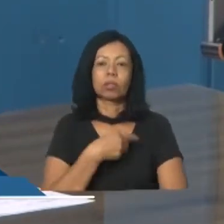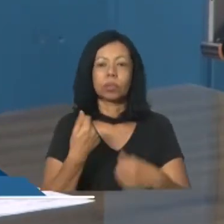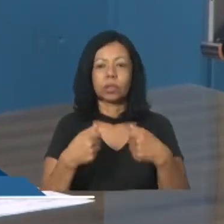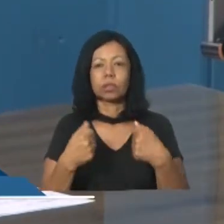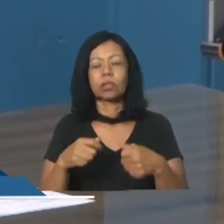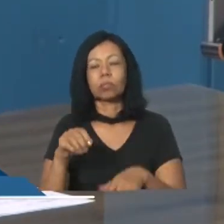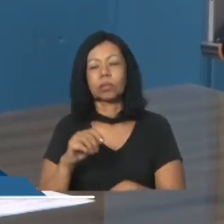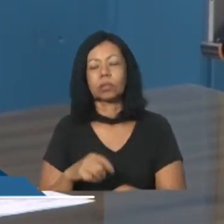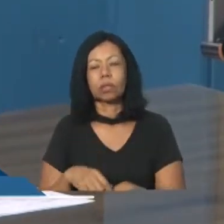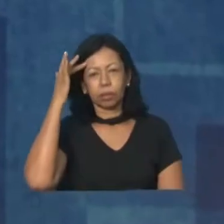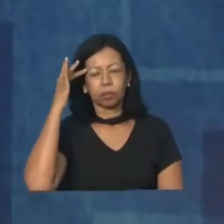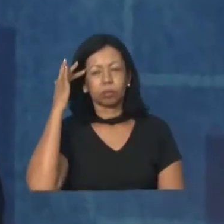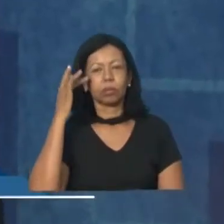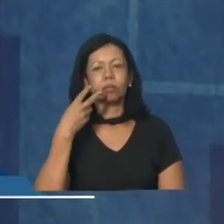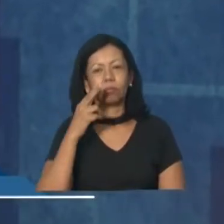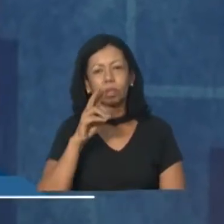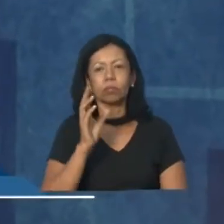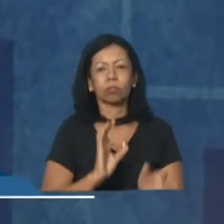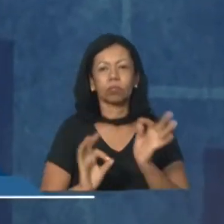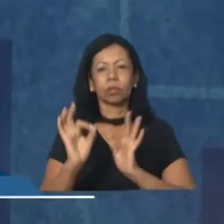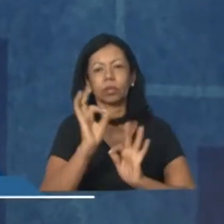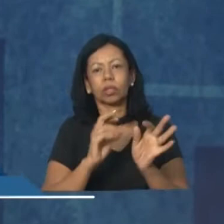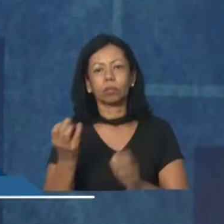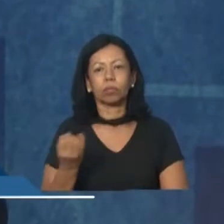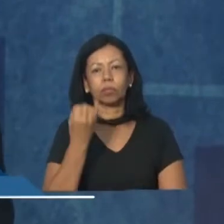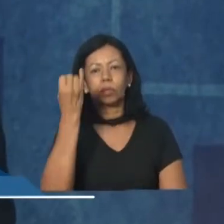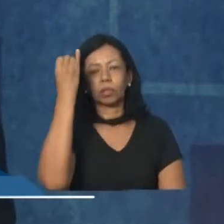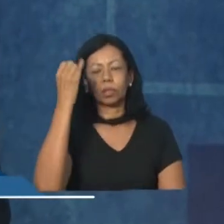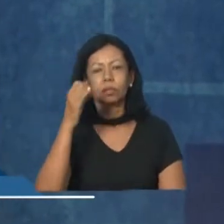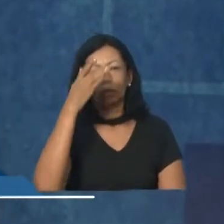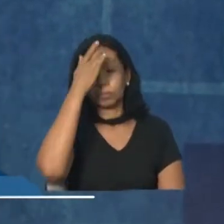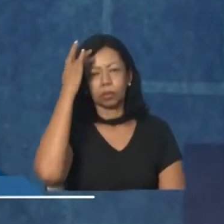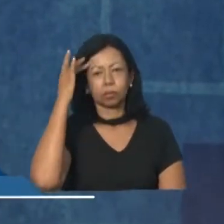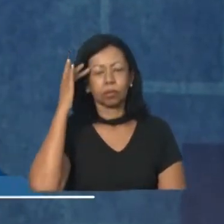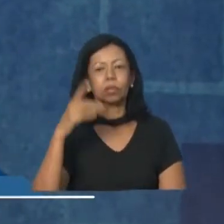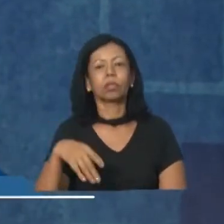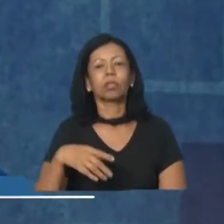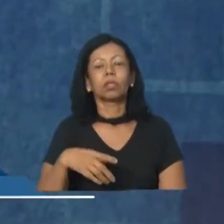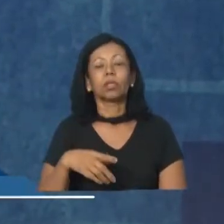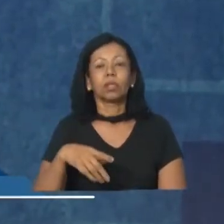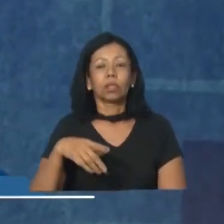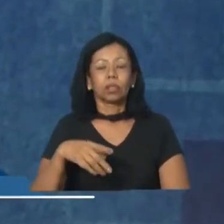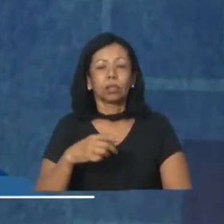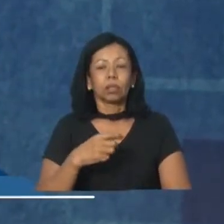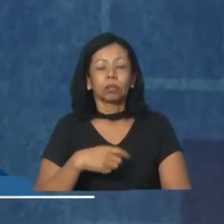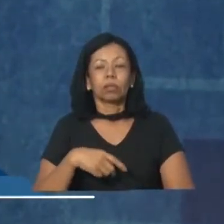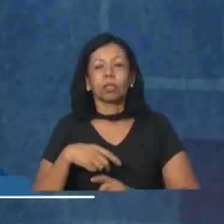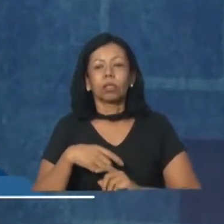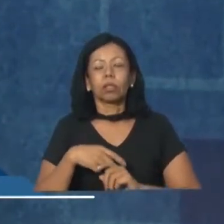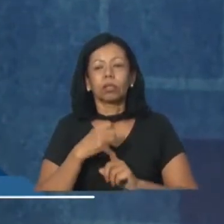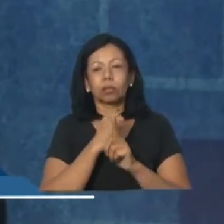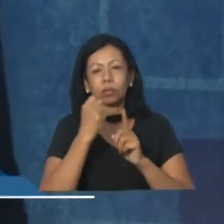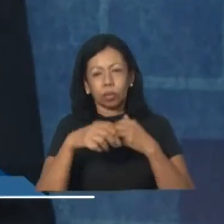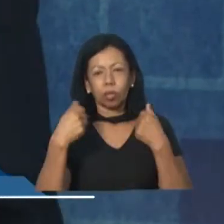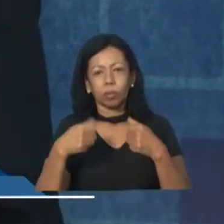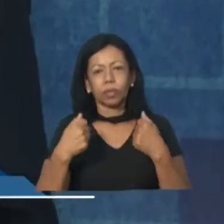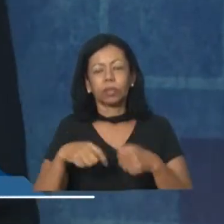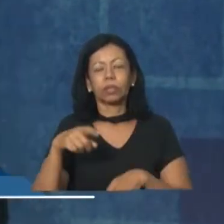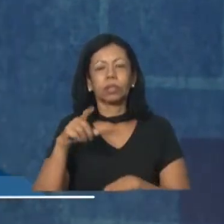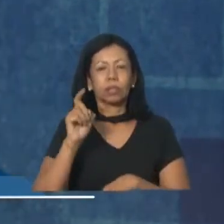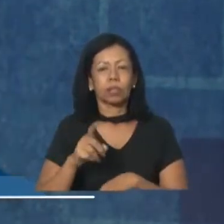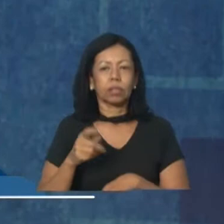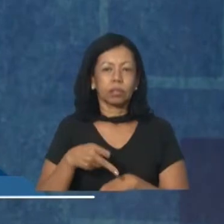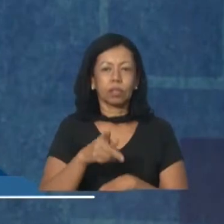do Sociólogo. Projeto importante, né? Essa figura do sociólogo precisa ser sempre exaltada, né? Sociólogo que tem